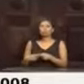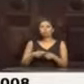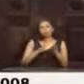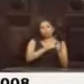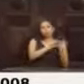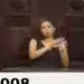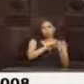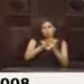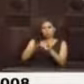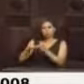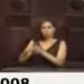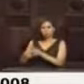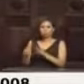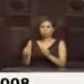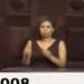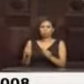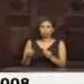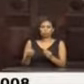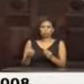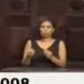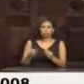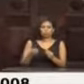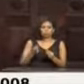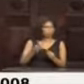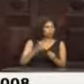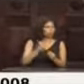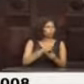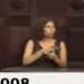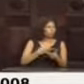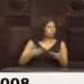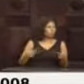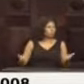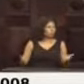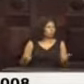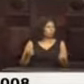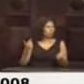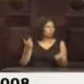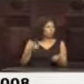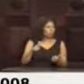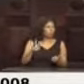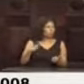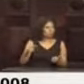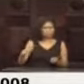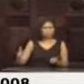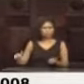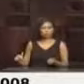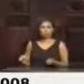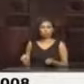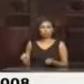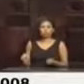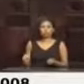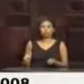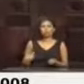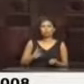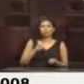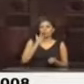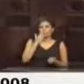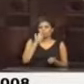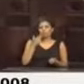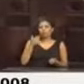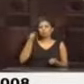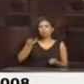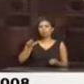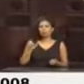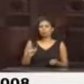médico, na educação em greve, as ruas todas esburacadas, mas parece mais, senhor presidente,